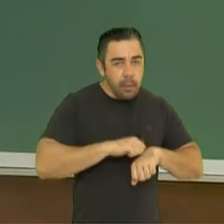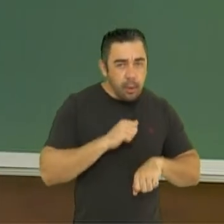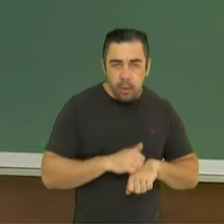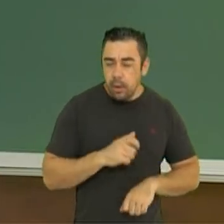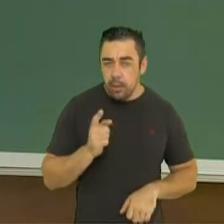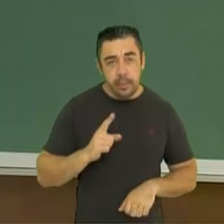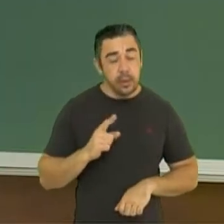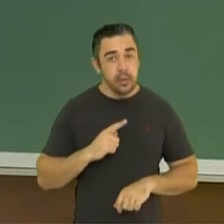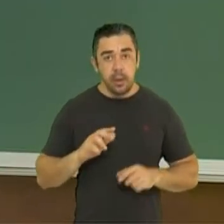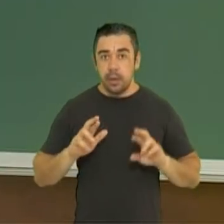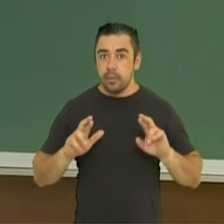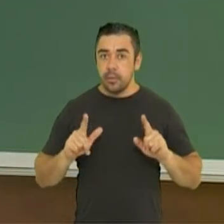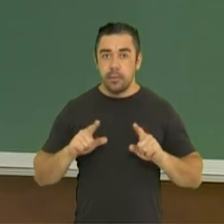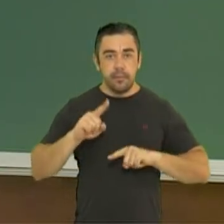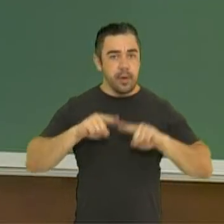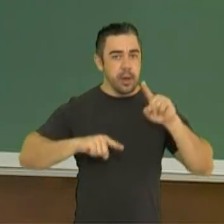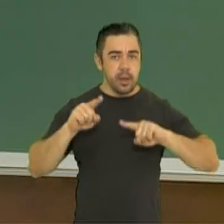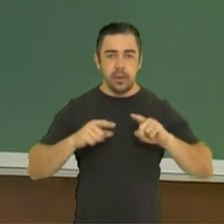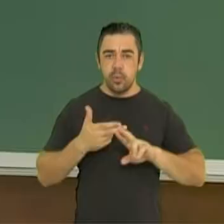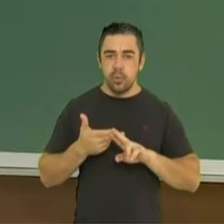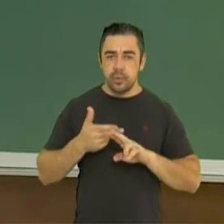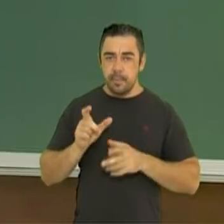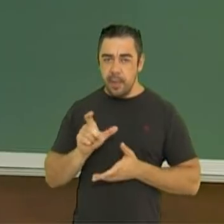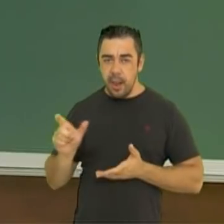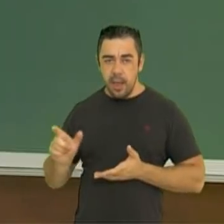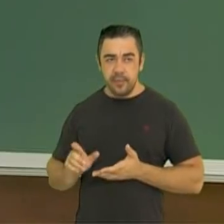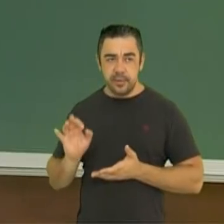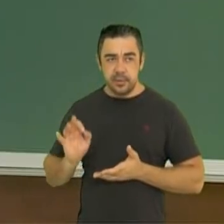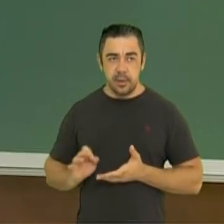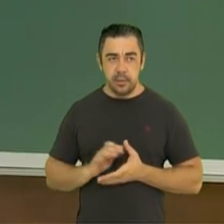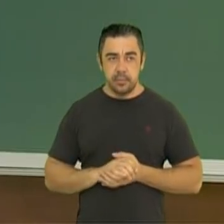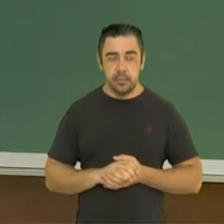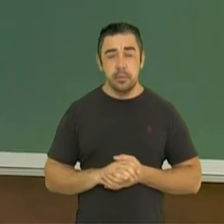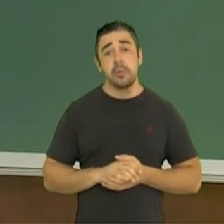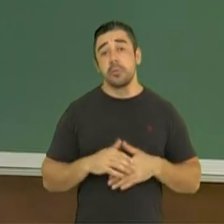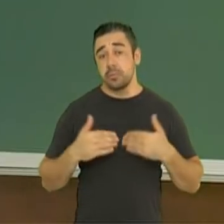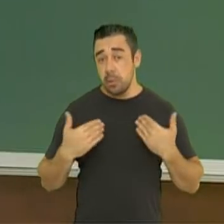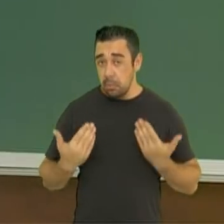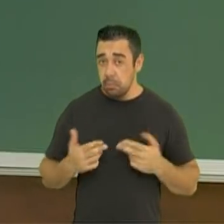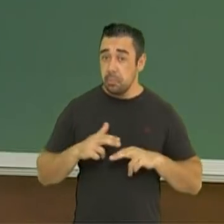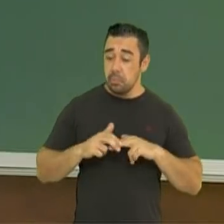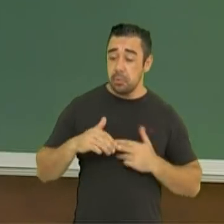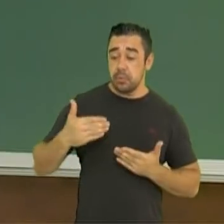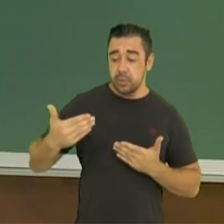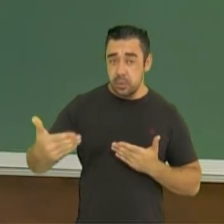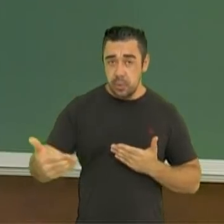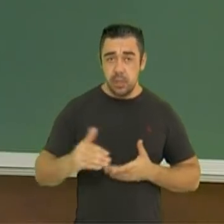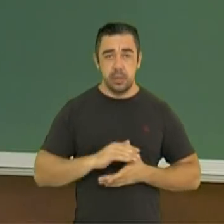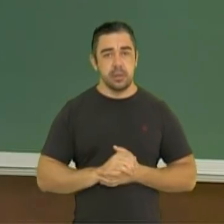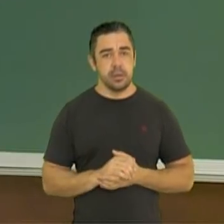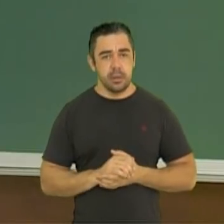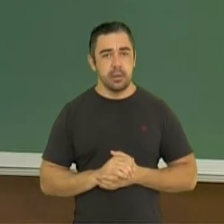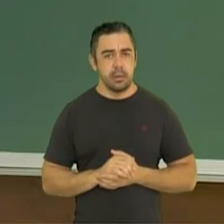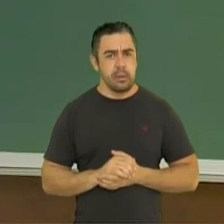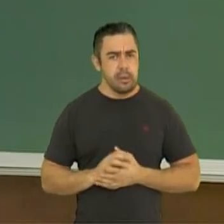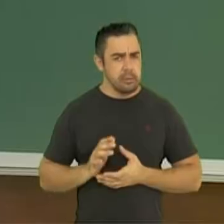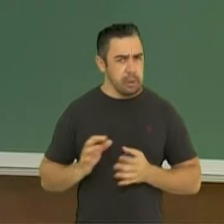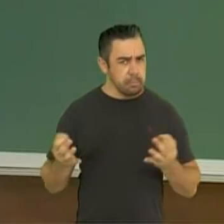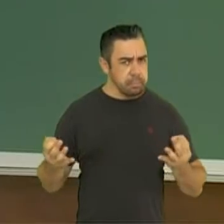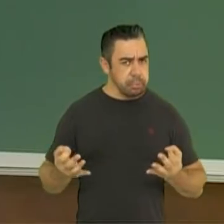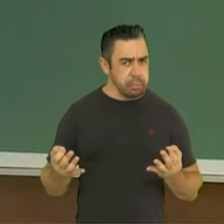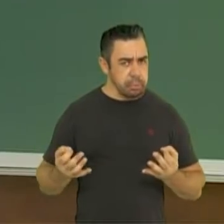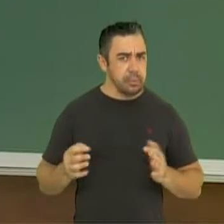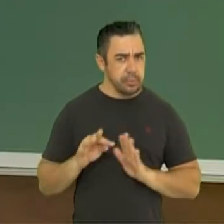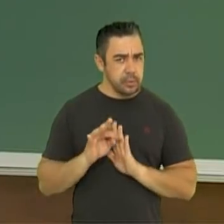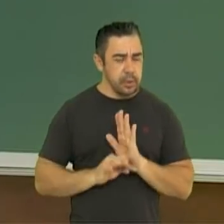uma variedade conforme a intenção, né? Olha lá, por conseguinte, então é um texto com uma nobreza, uma elegância,